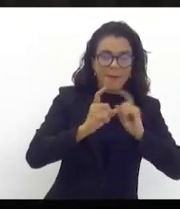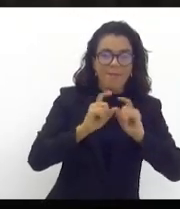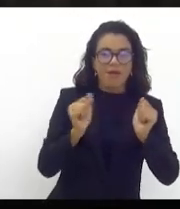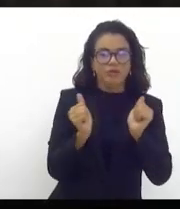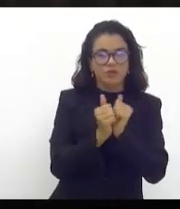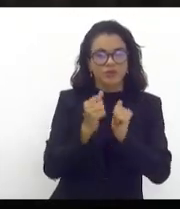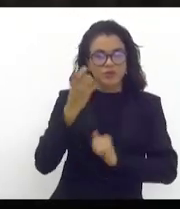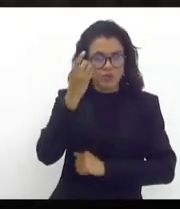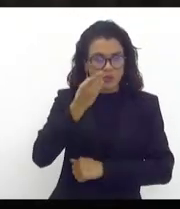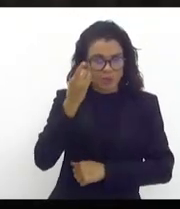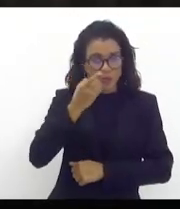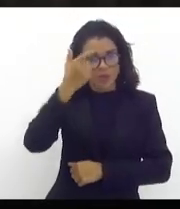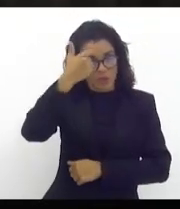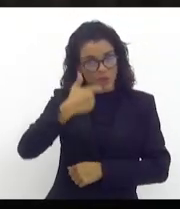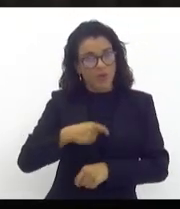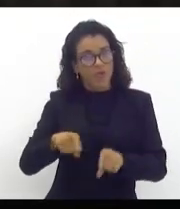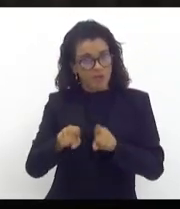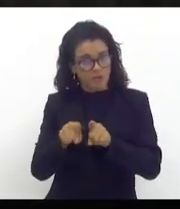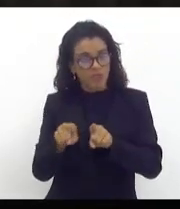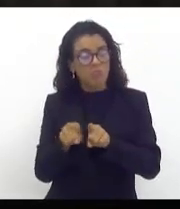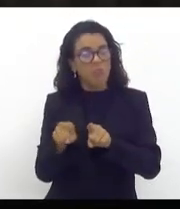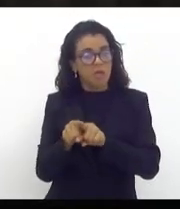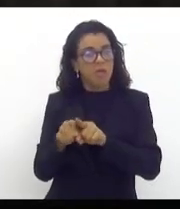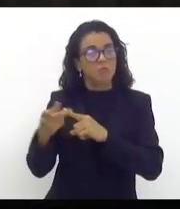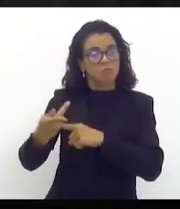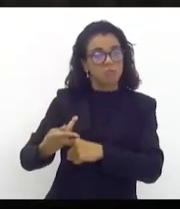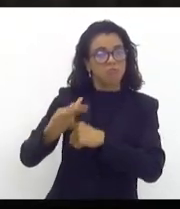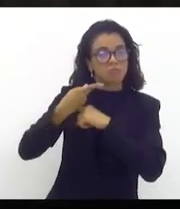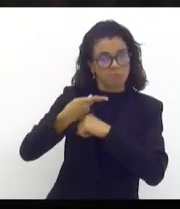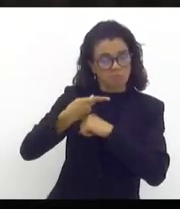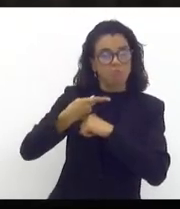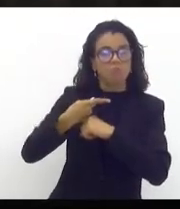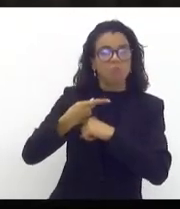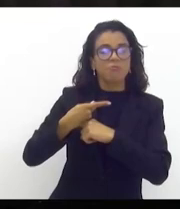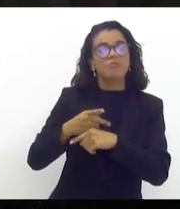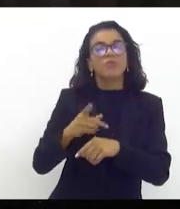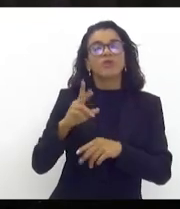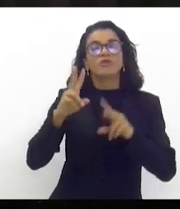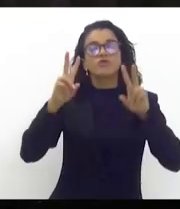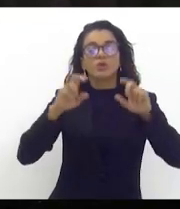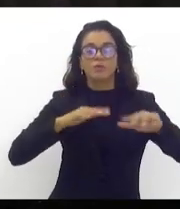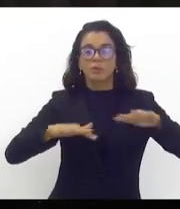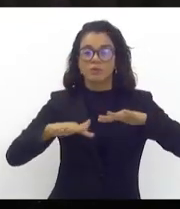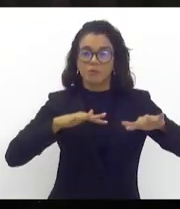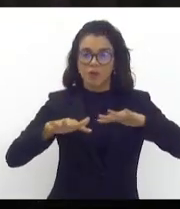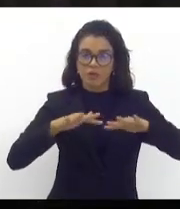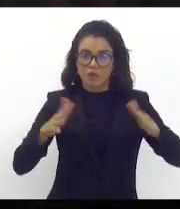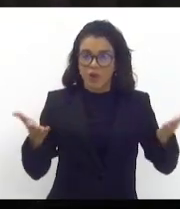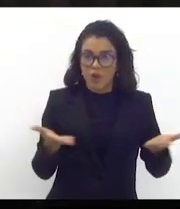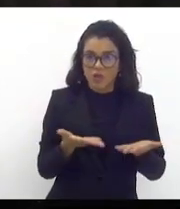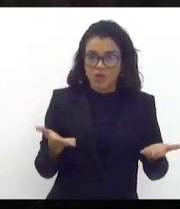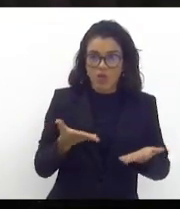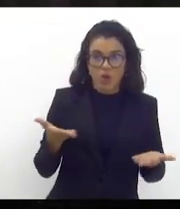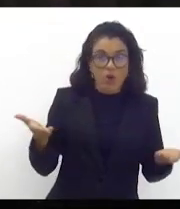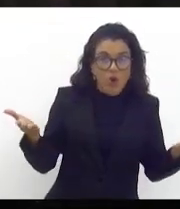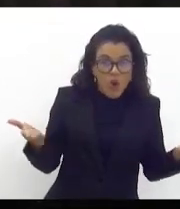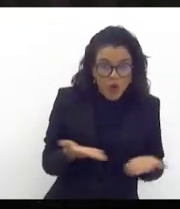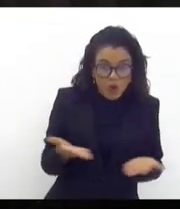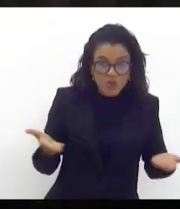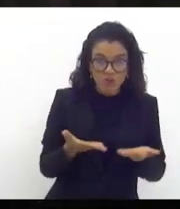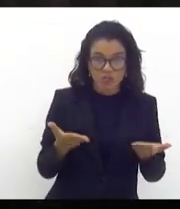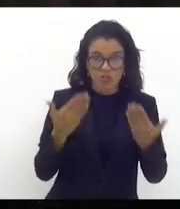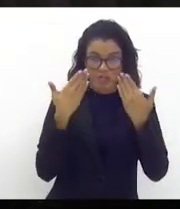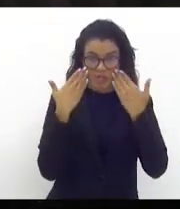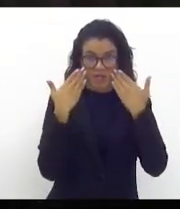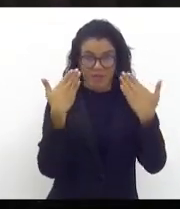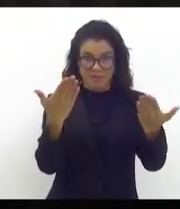fui uma das deputadas procuradas, uma das entusiastas da mobilização que está acontecendo hoje. Hoje, aqui na